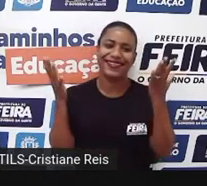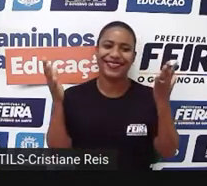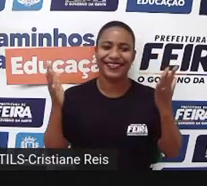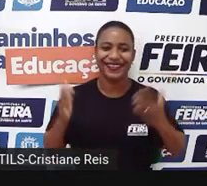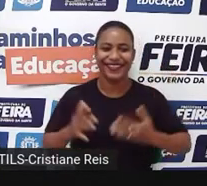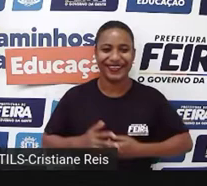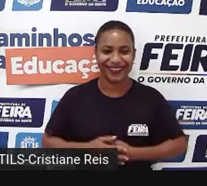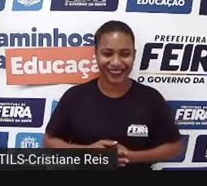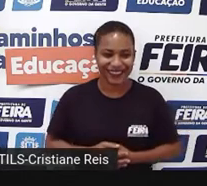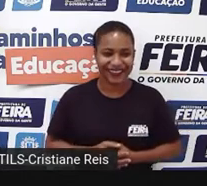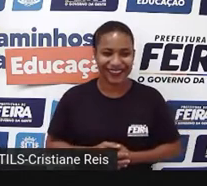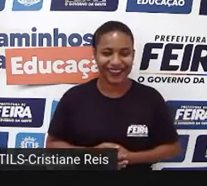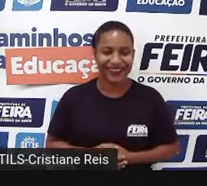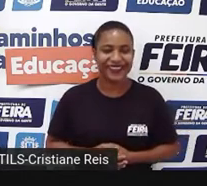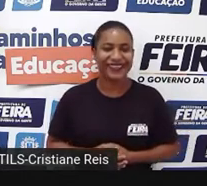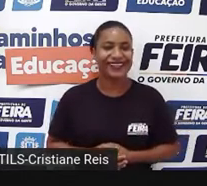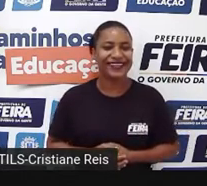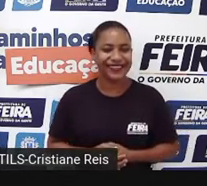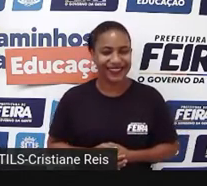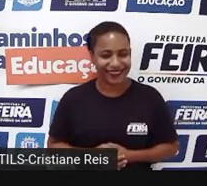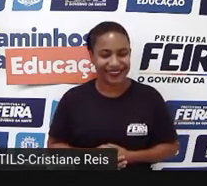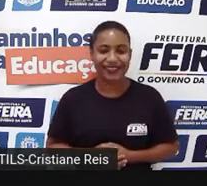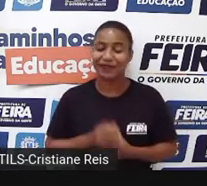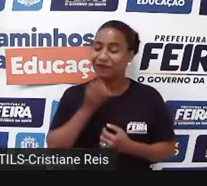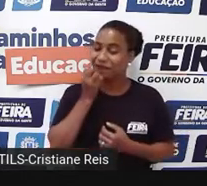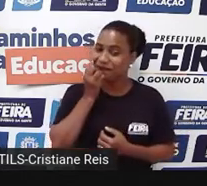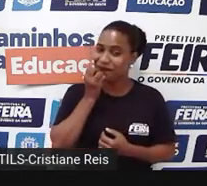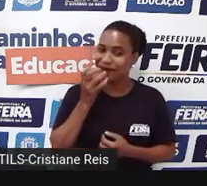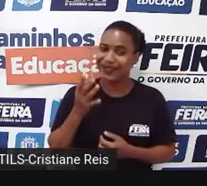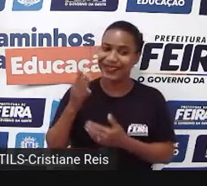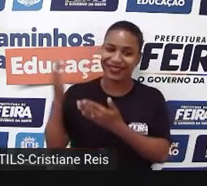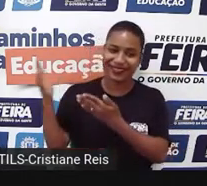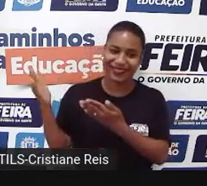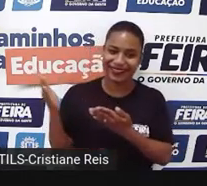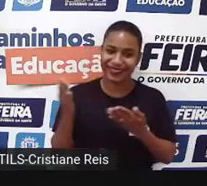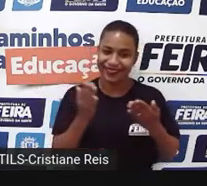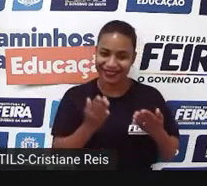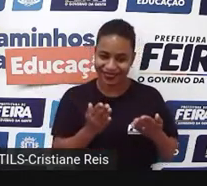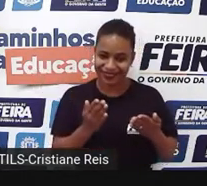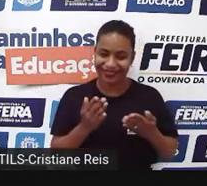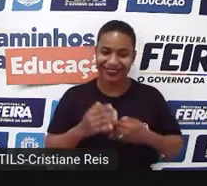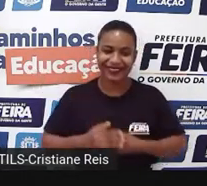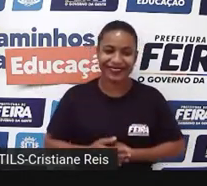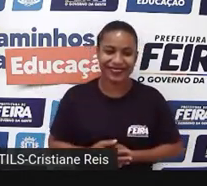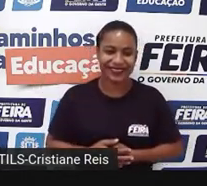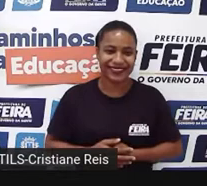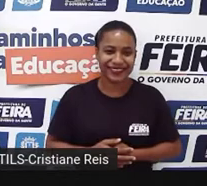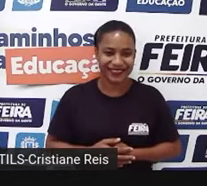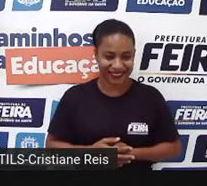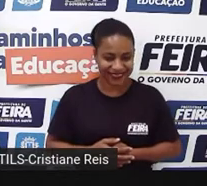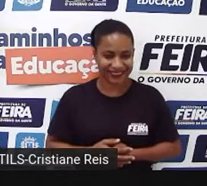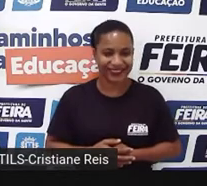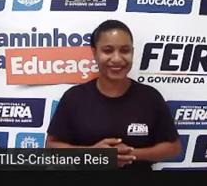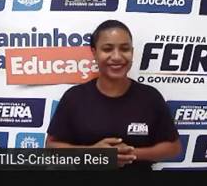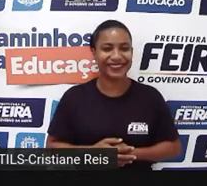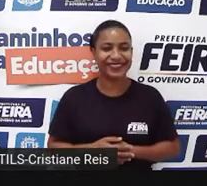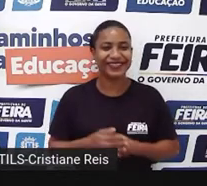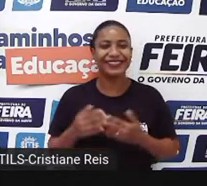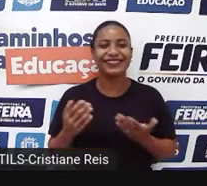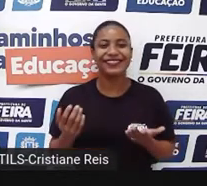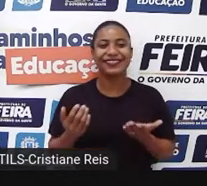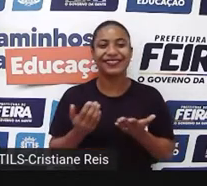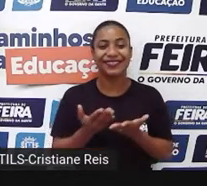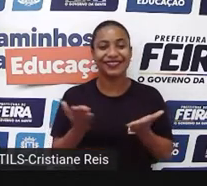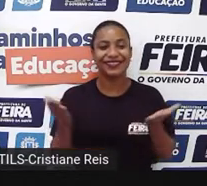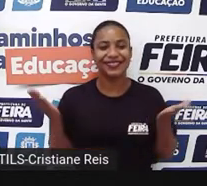estejam muito bem. Welcome to our English class number 24. Sejam